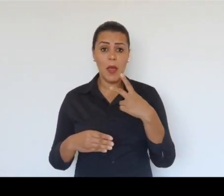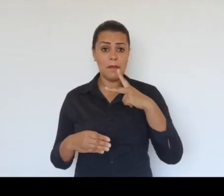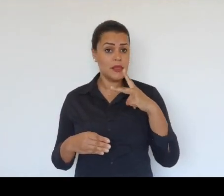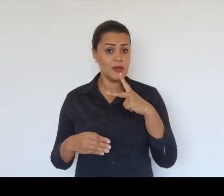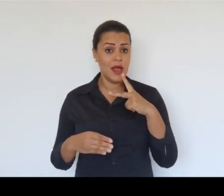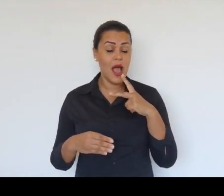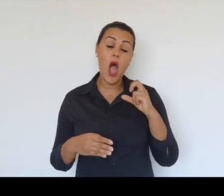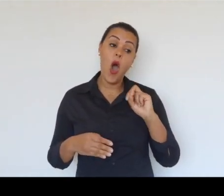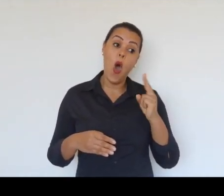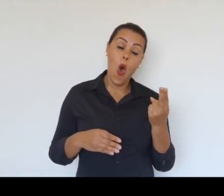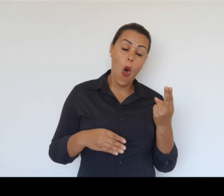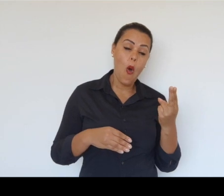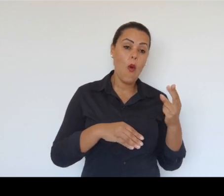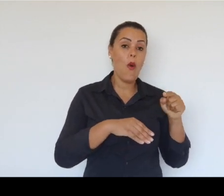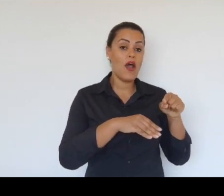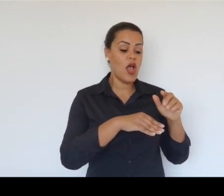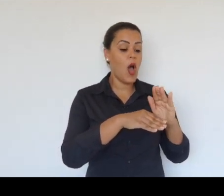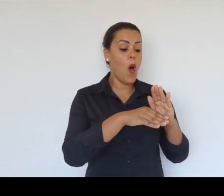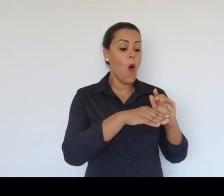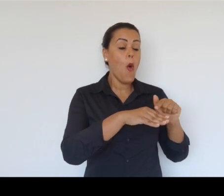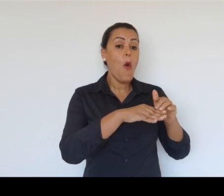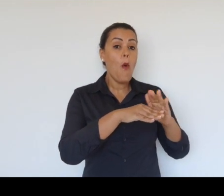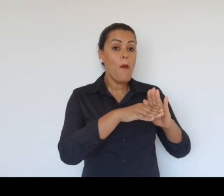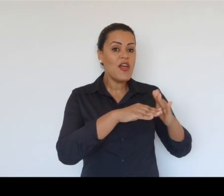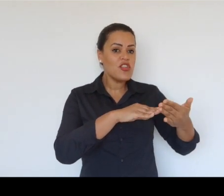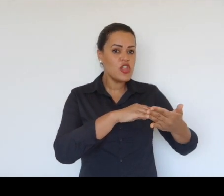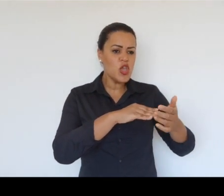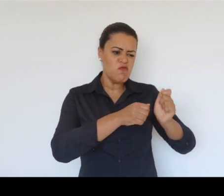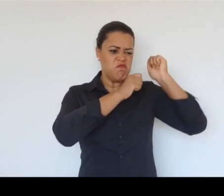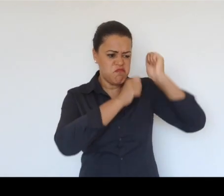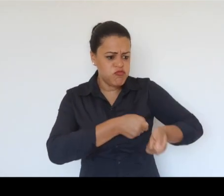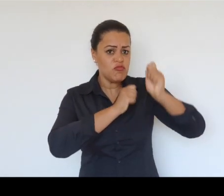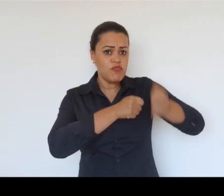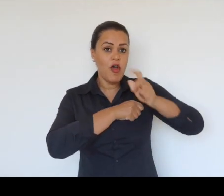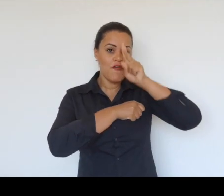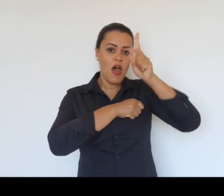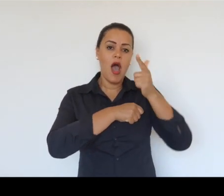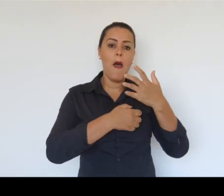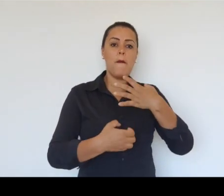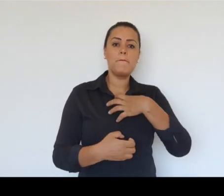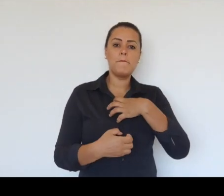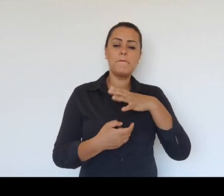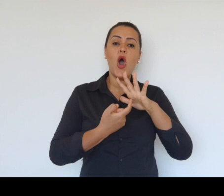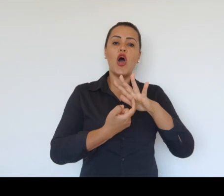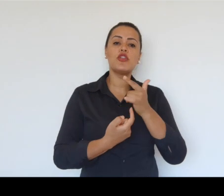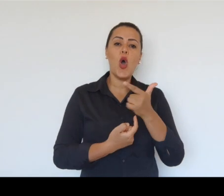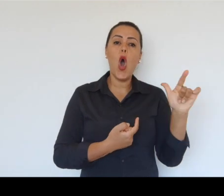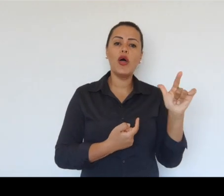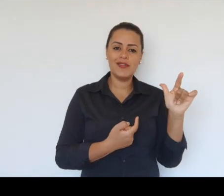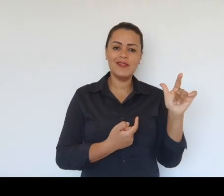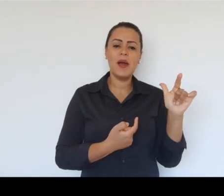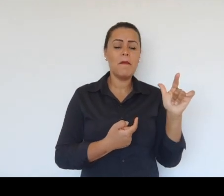seu. Agora, você achar que é mais importante um machado funcional, exprime um outro mundo simbólico seu. Não é que um